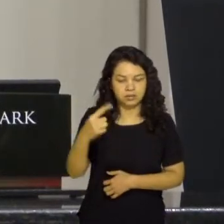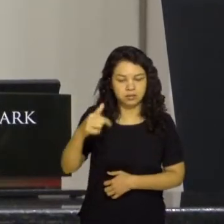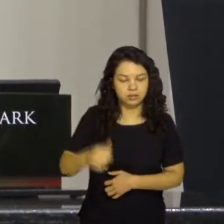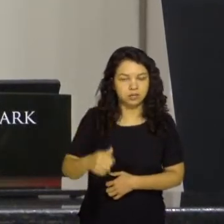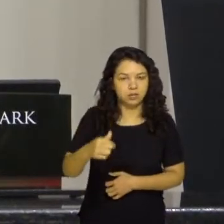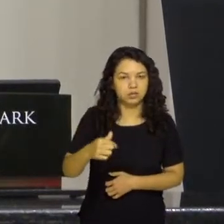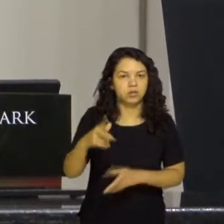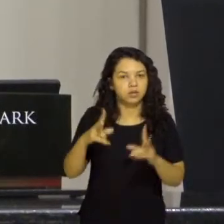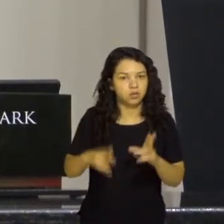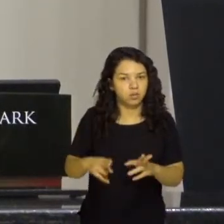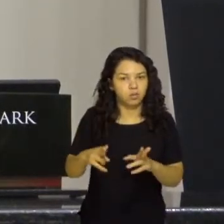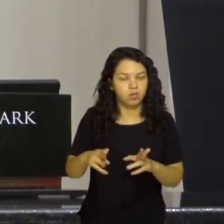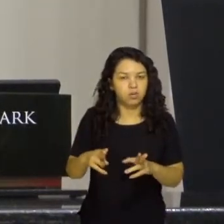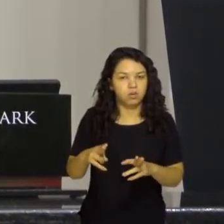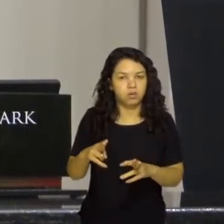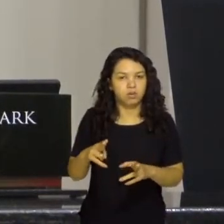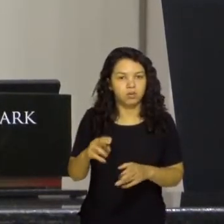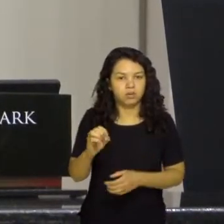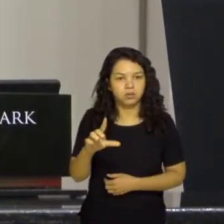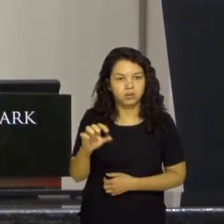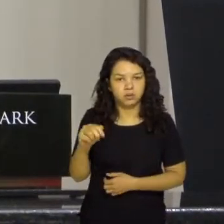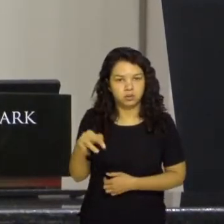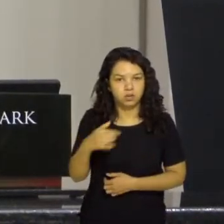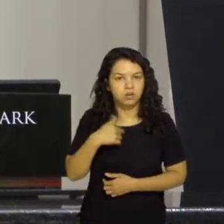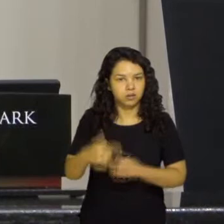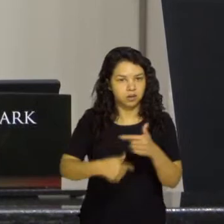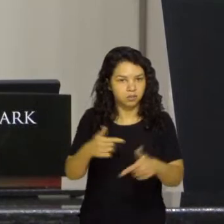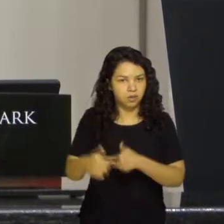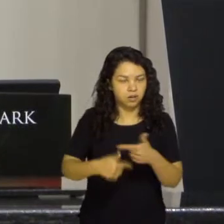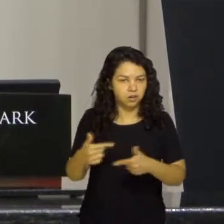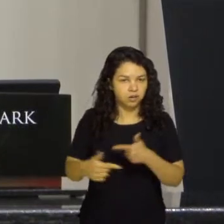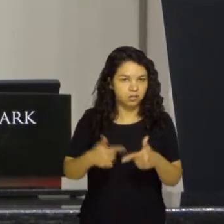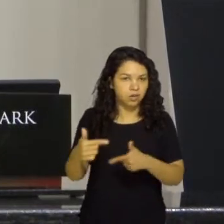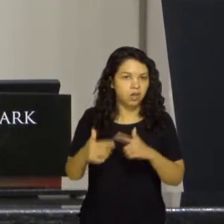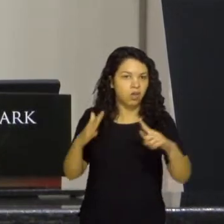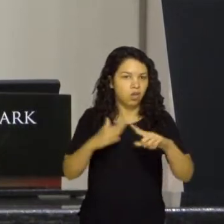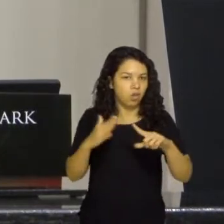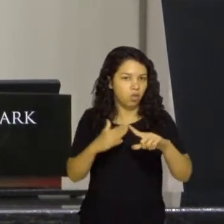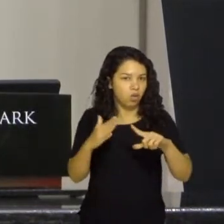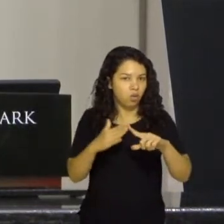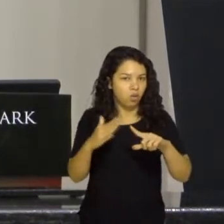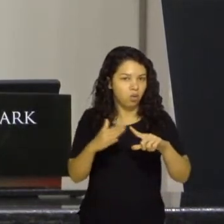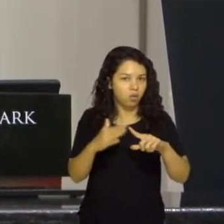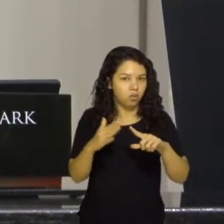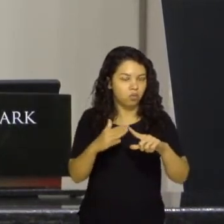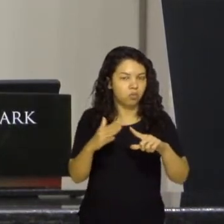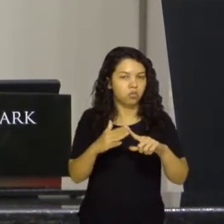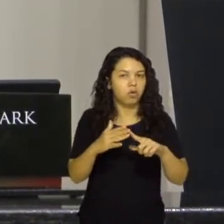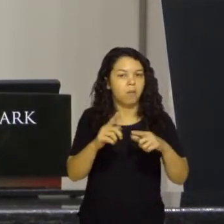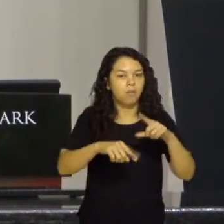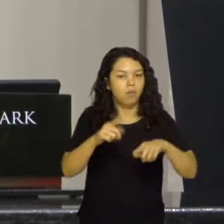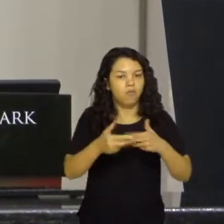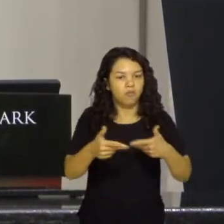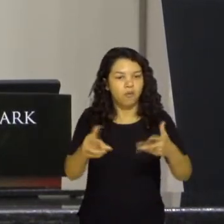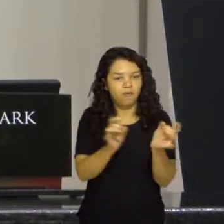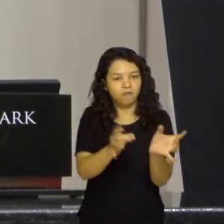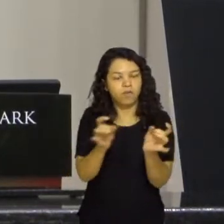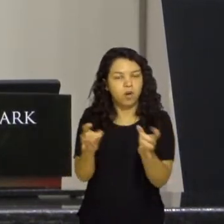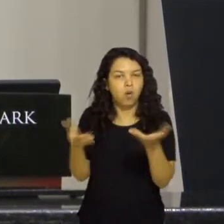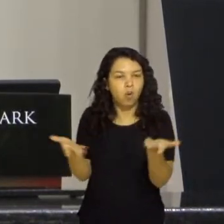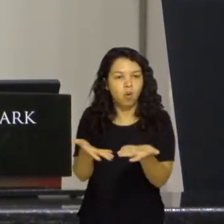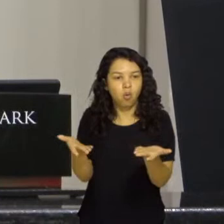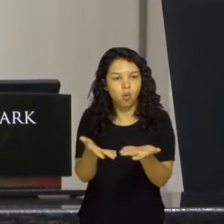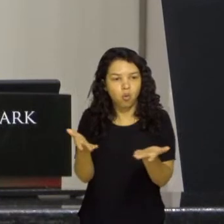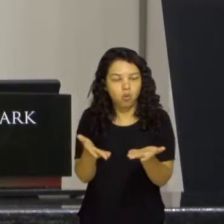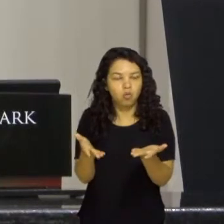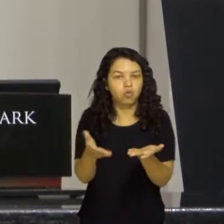o Alexandre, eu trabalhava numa loja de eletrodomésticos e hoje, graças a Deus,